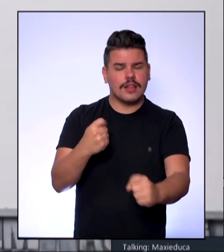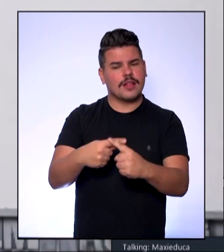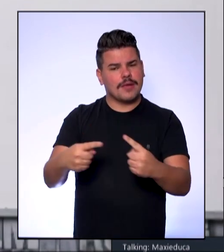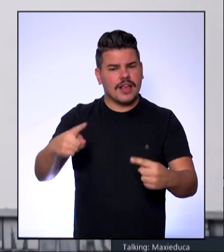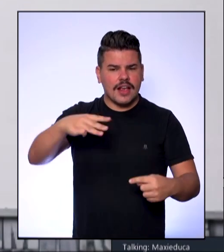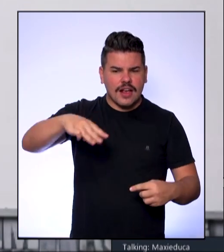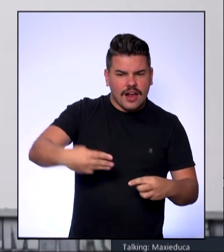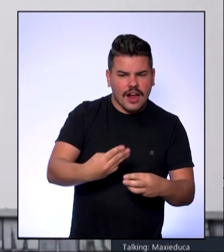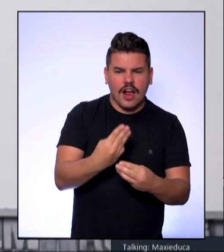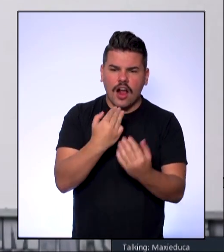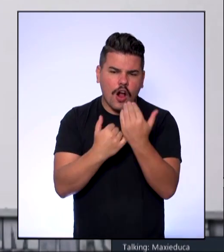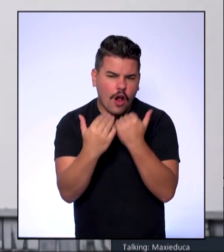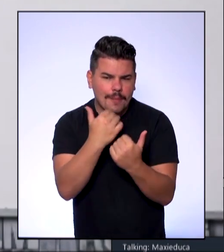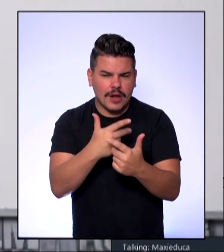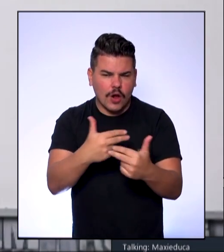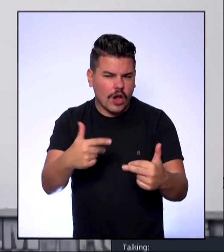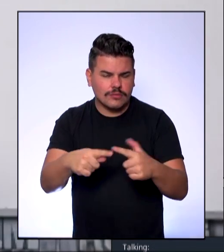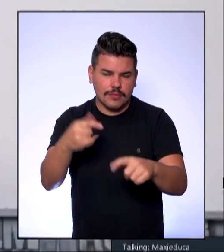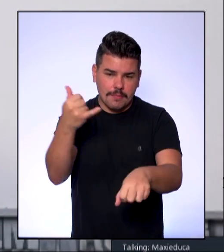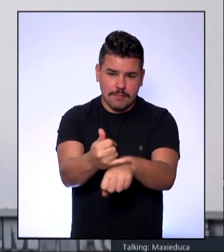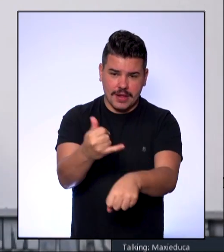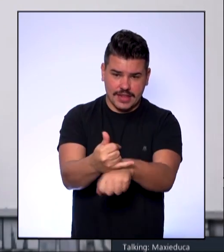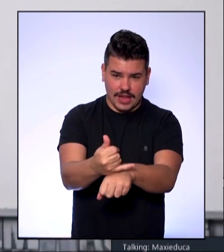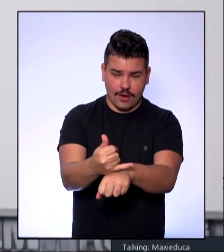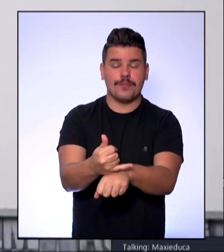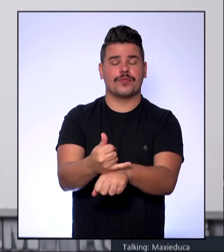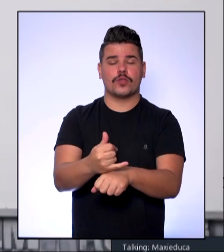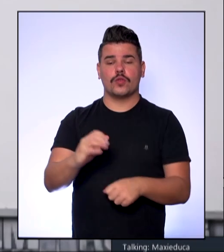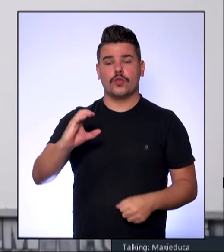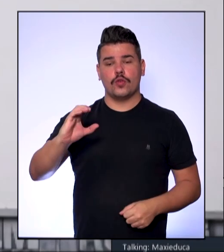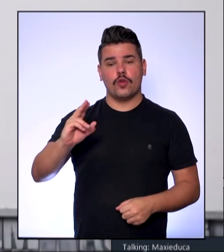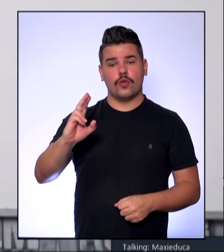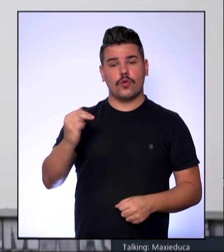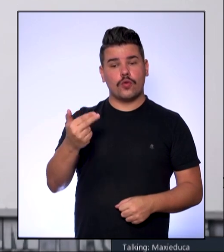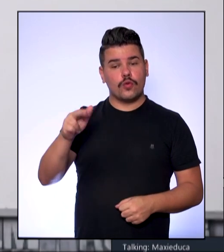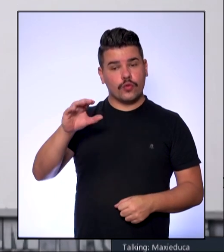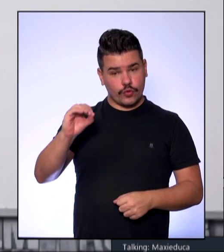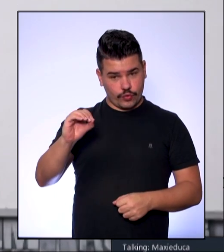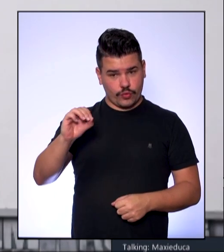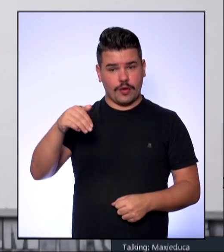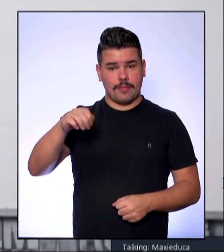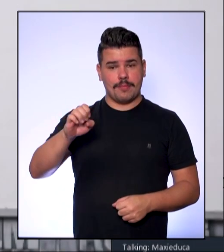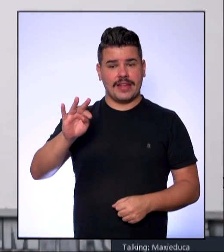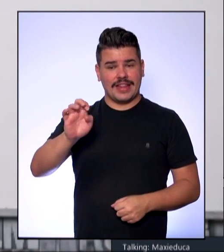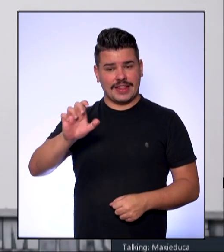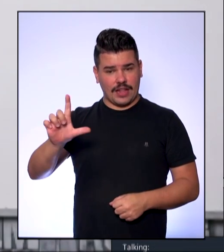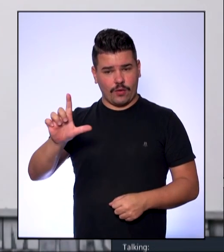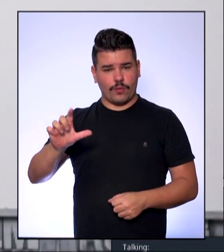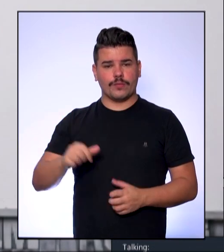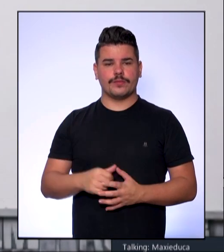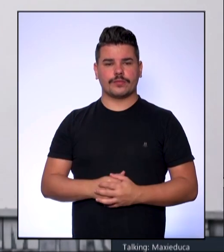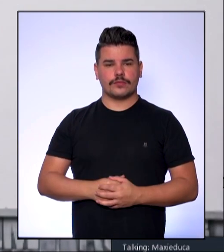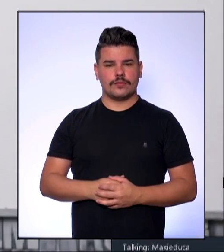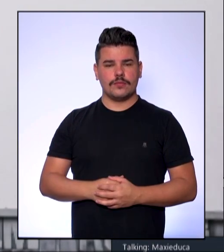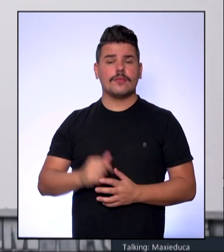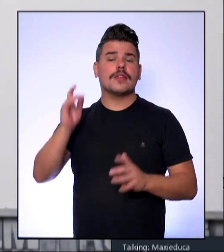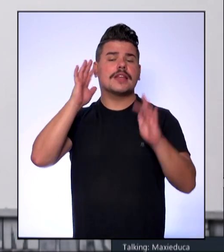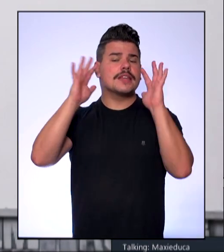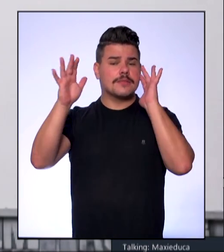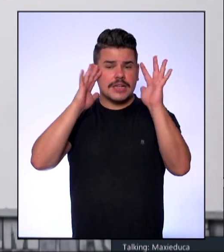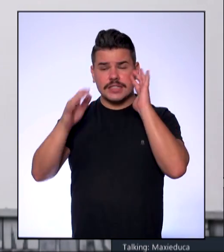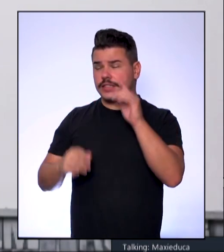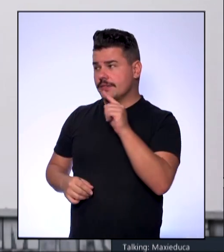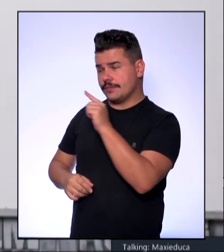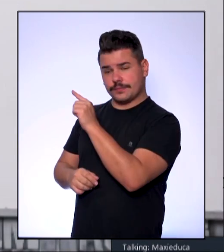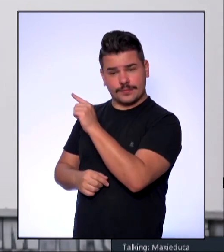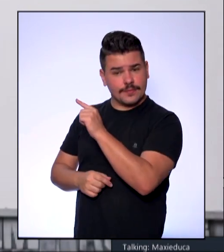metal. Só para você ter uma ideia, Larissa, o cunho de metal, na época, eu faço assim. Imaginemos